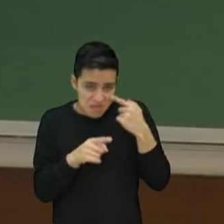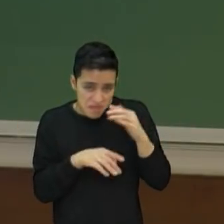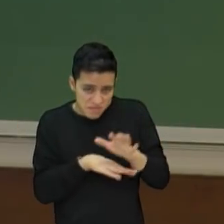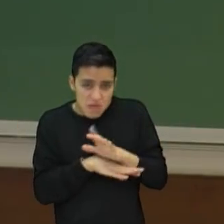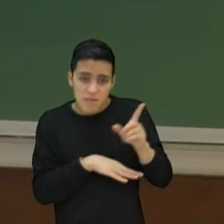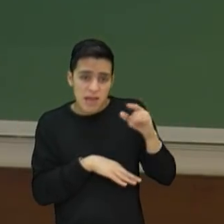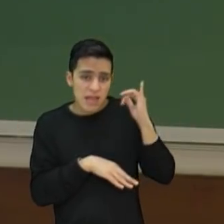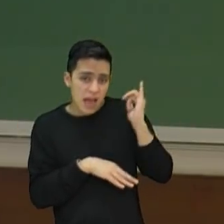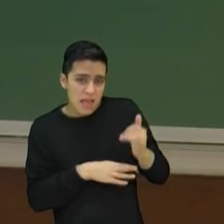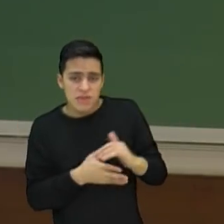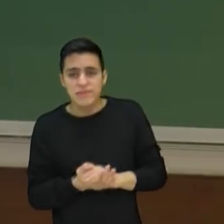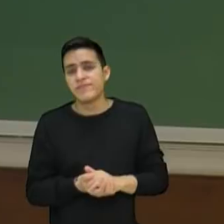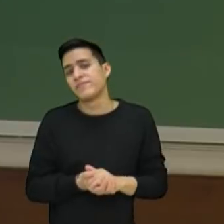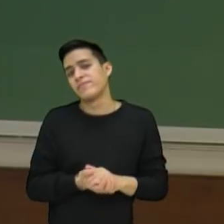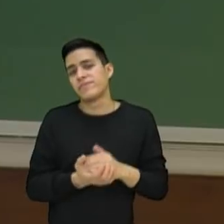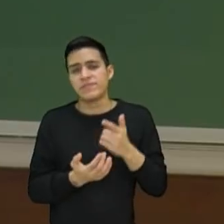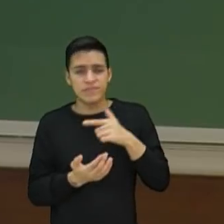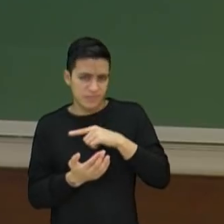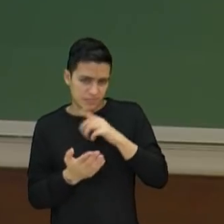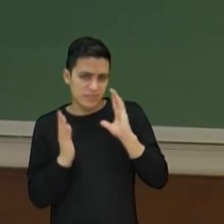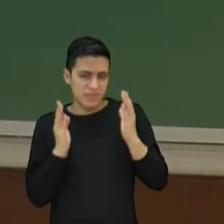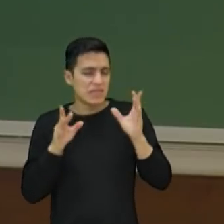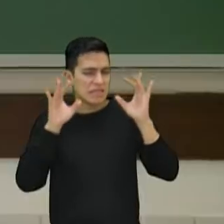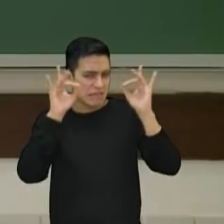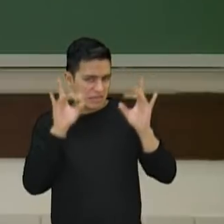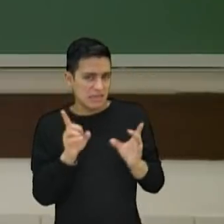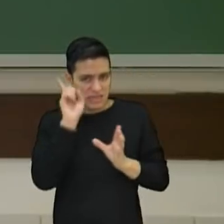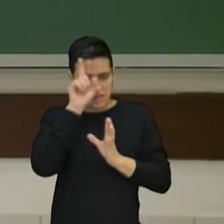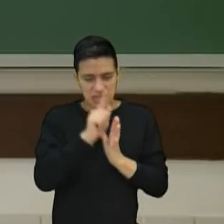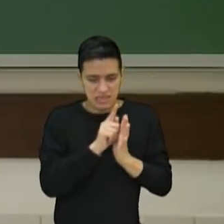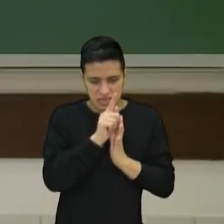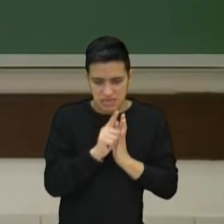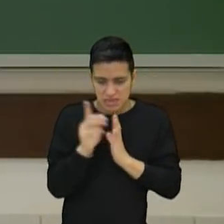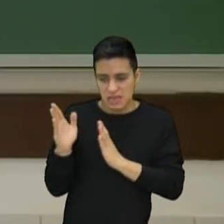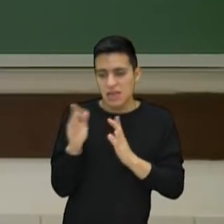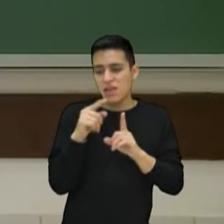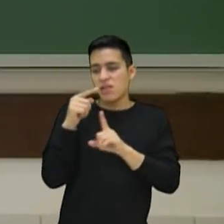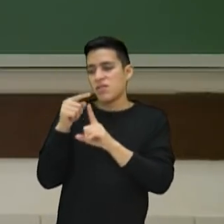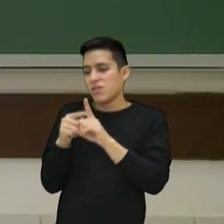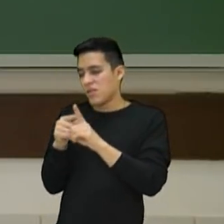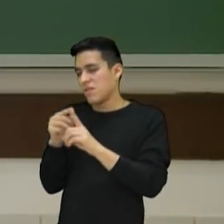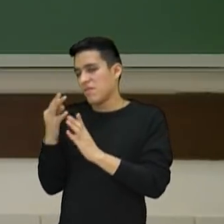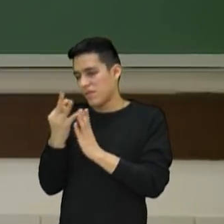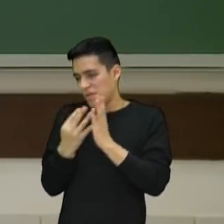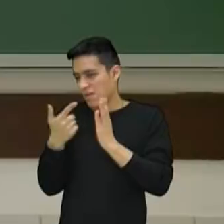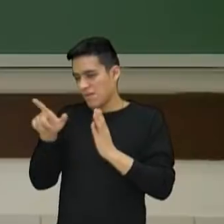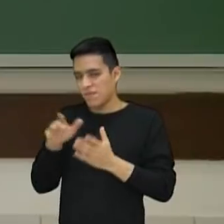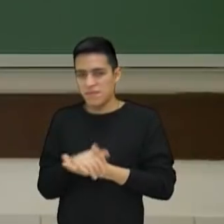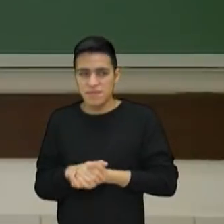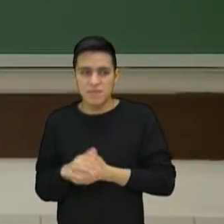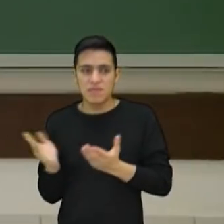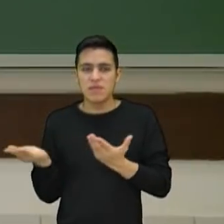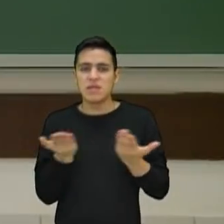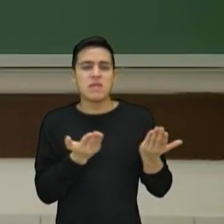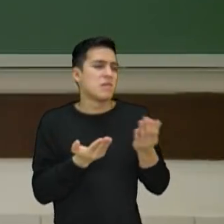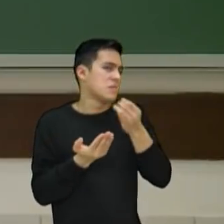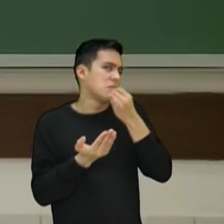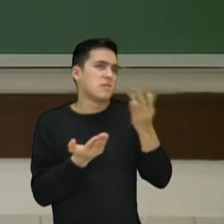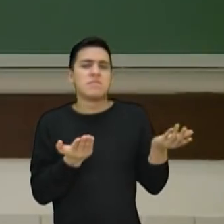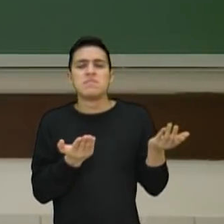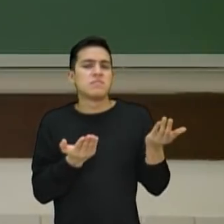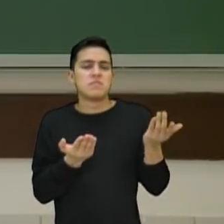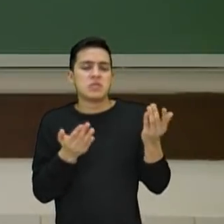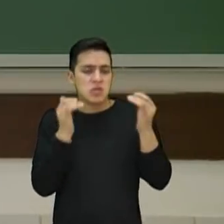narração. Existem, aí eu estou falando do gênero, tipo de texto ou narração. Qual é o gênero, professor? Uma notícia,